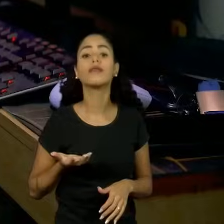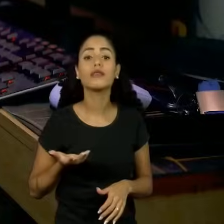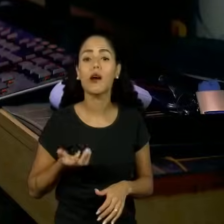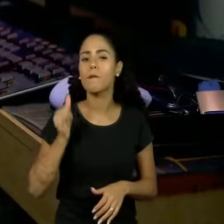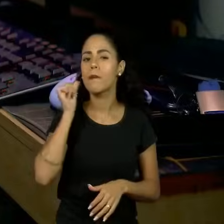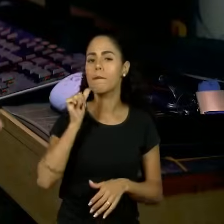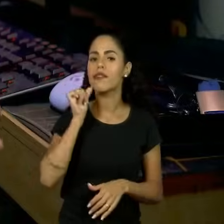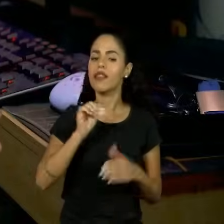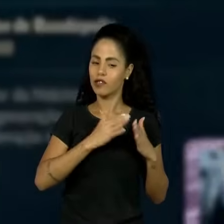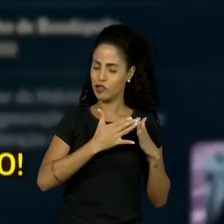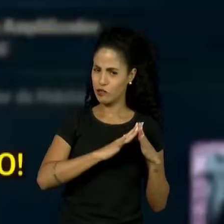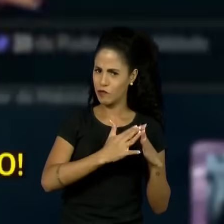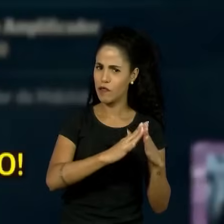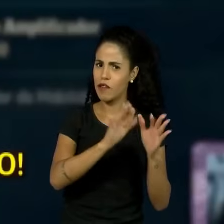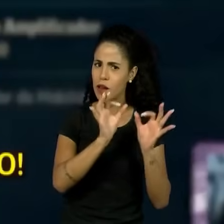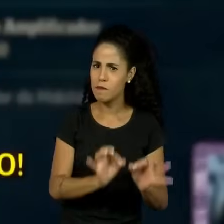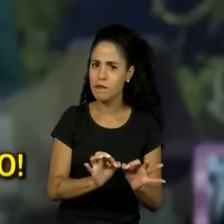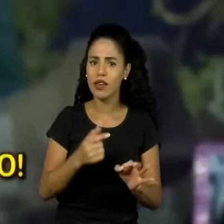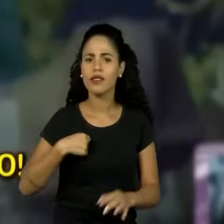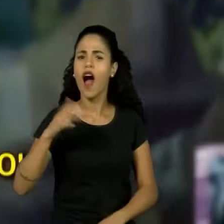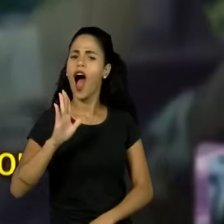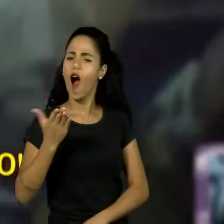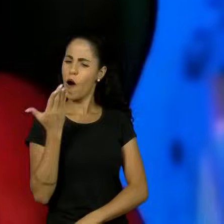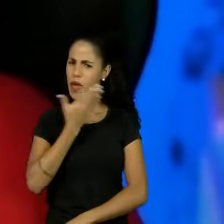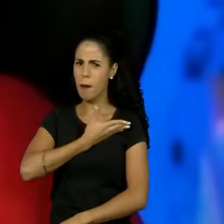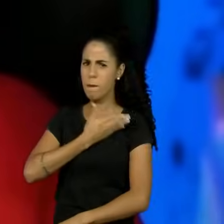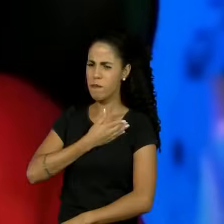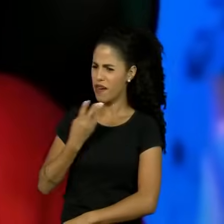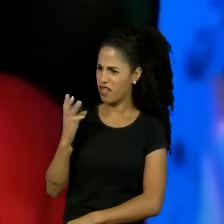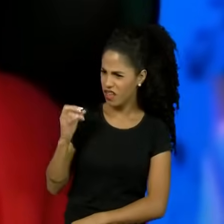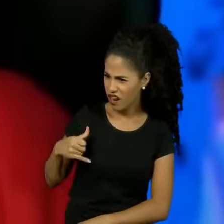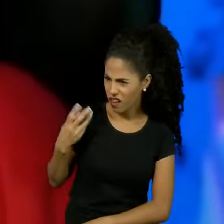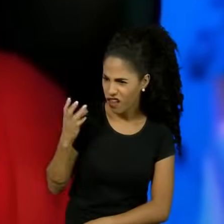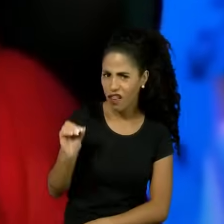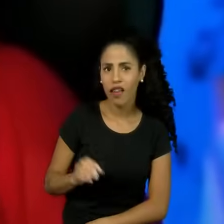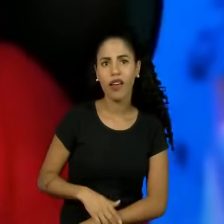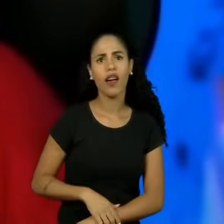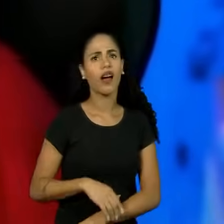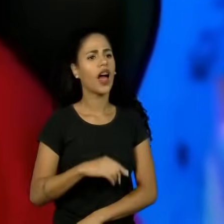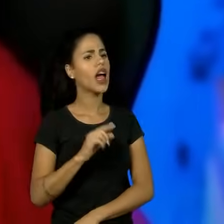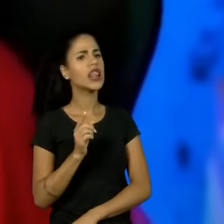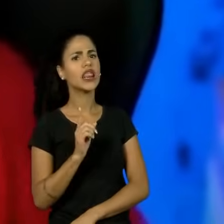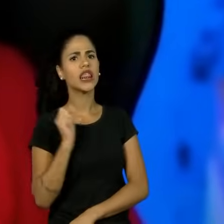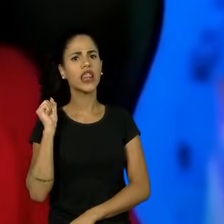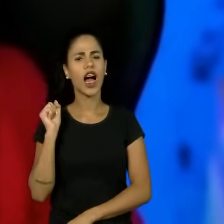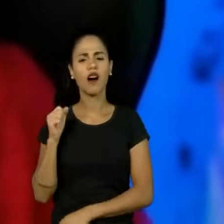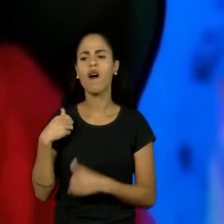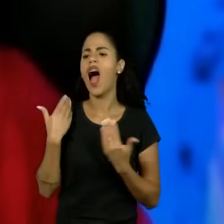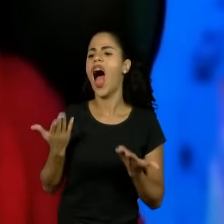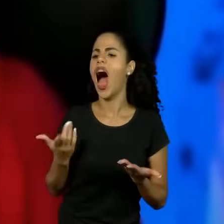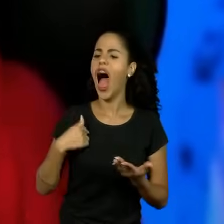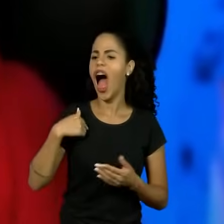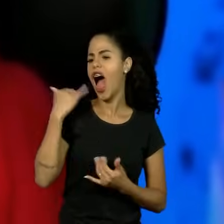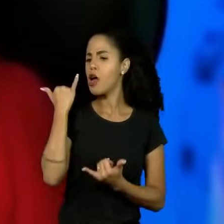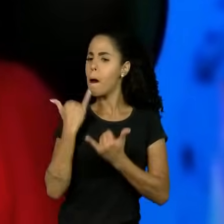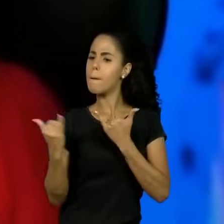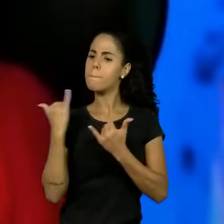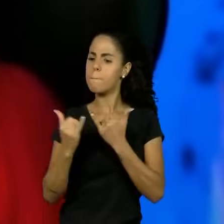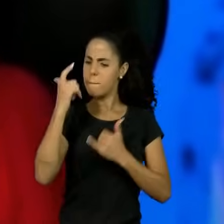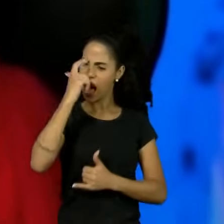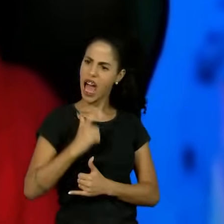de quebrada, né? Ai, amiga, pensei que tu tava com 30. Não, meu amor. Não tem nem essa de falar que eu pareço, porque eu